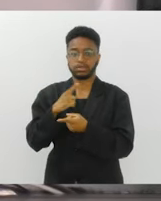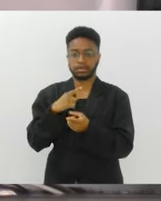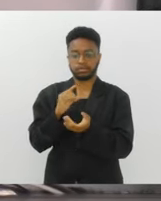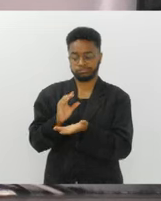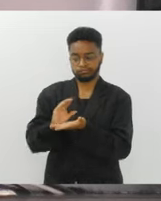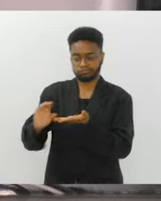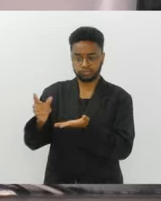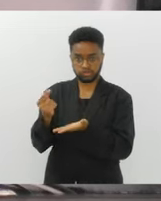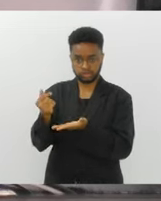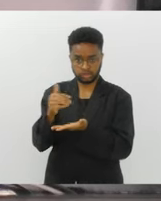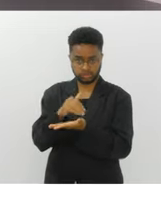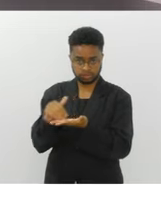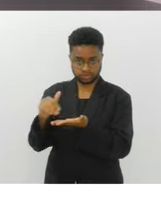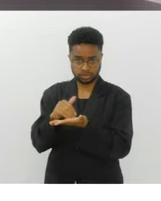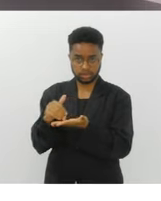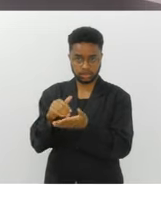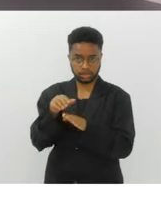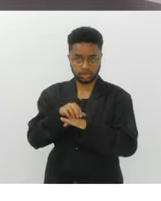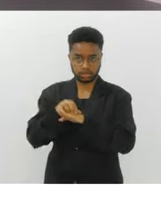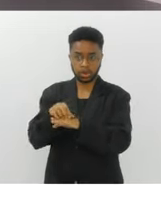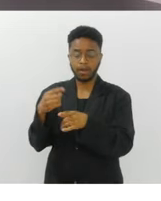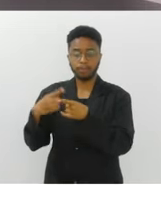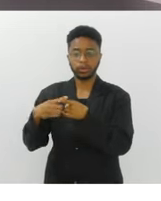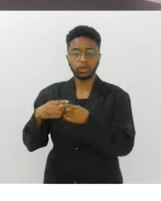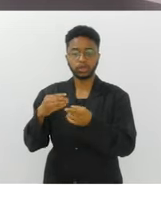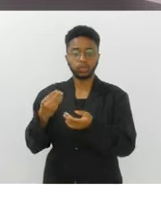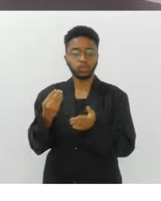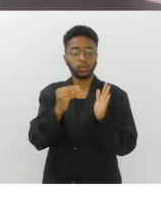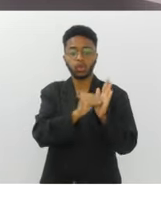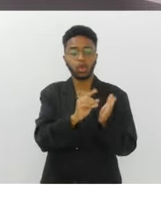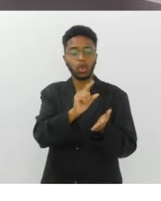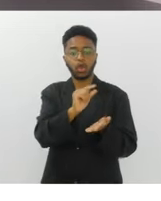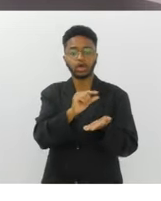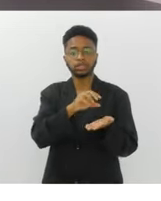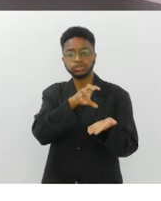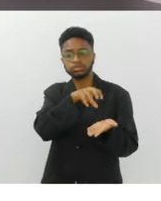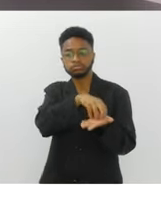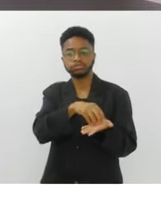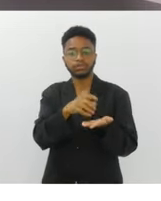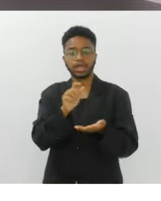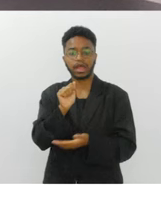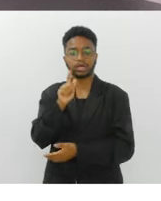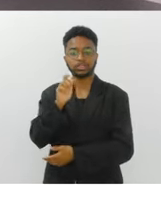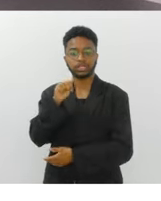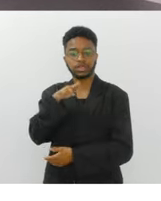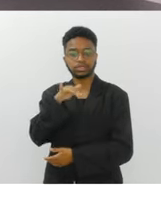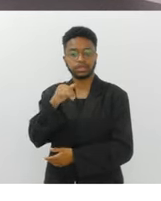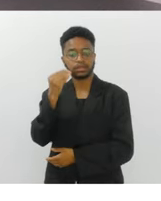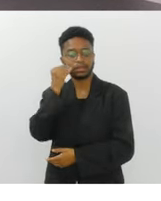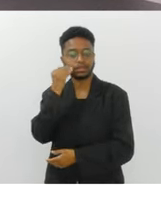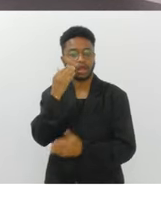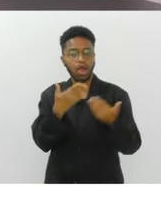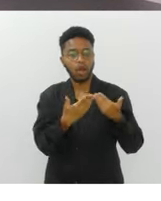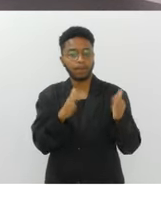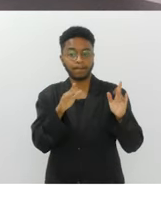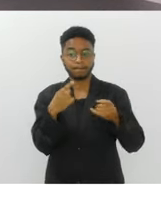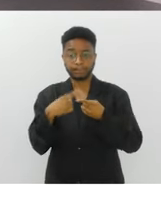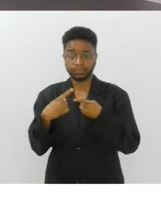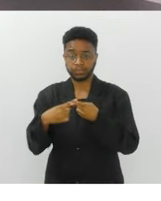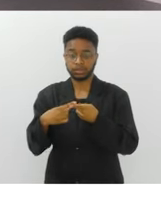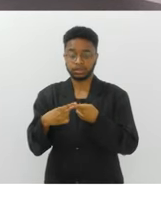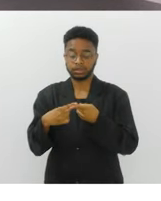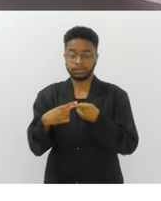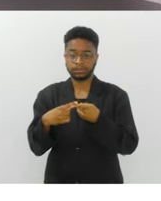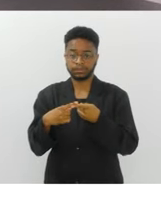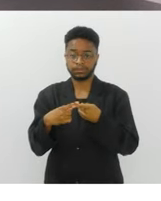Secretaria de Transporte, não se aporta recursos na agência, para fortalecer a agência, ampliar a capacidade? Porque com uma malha que tem, deputado